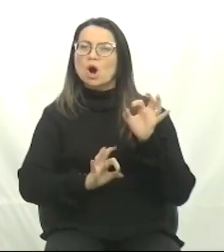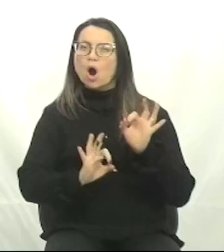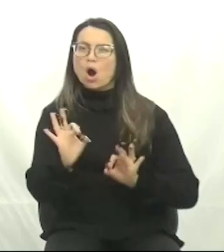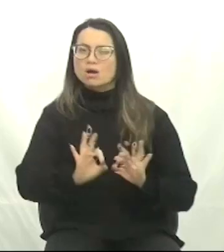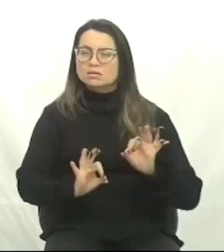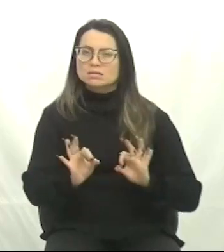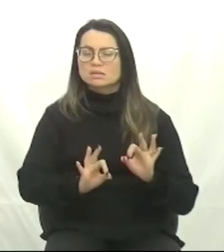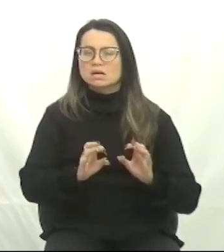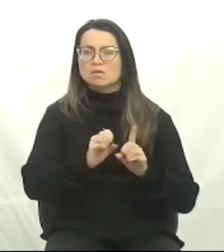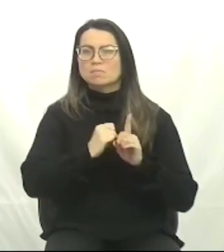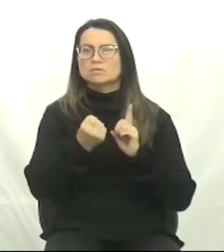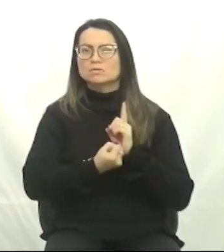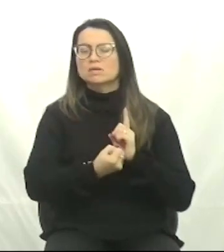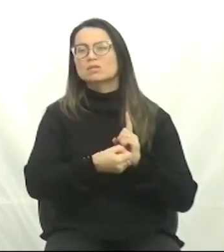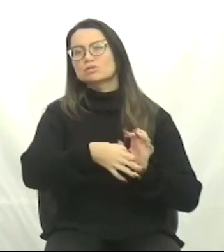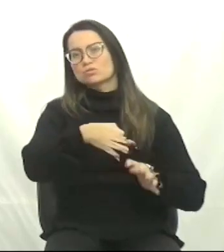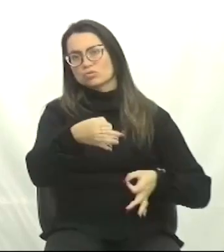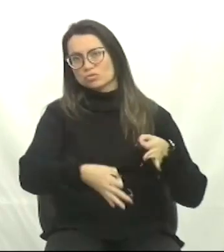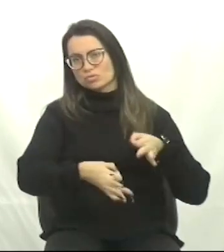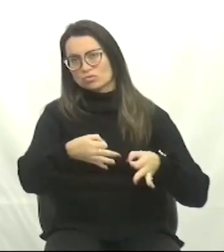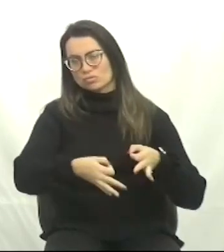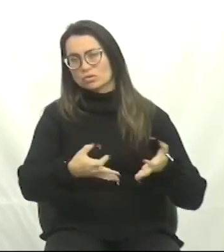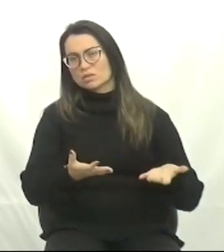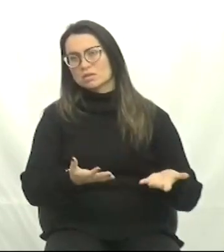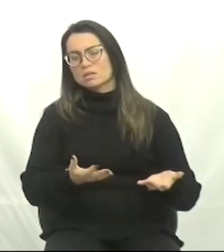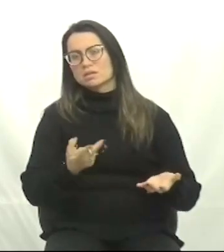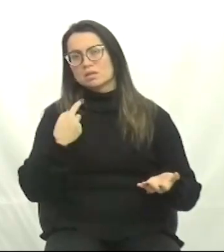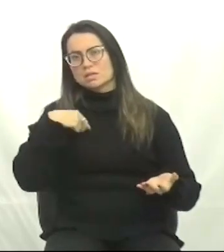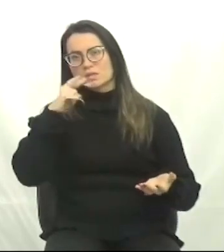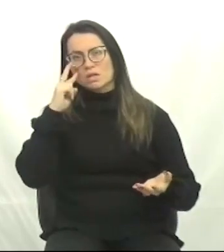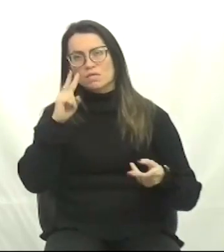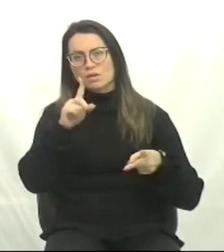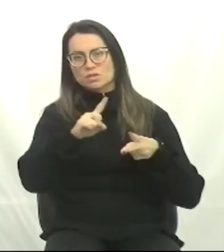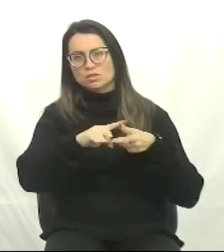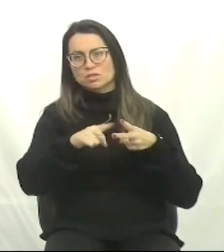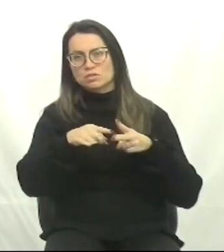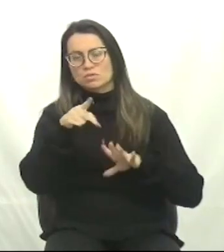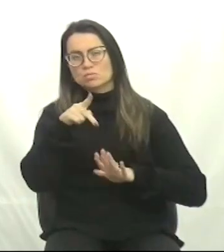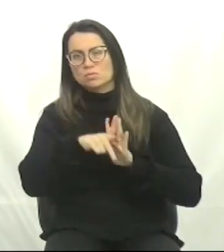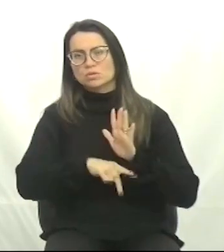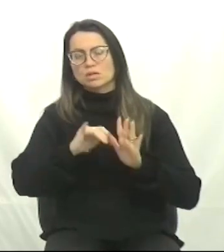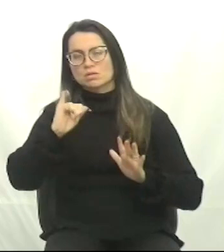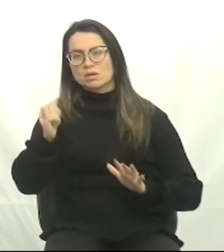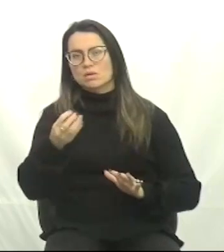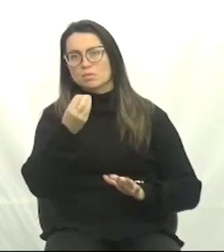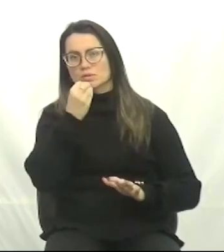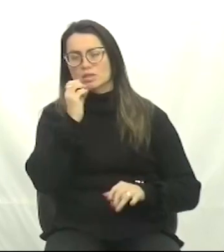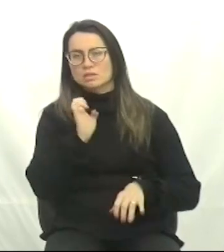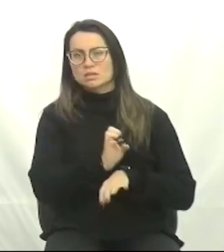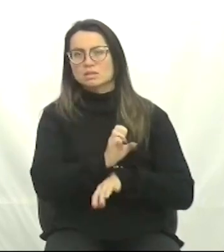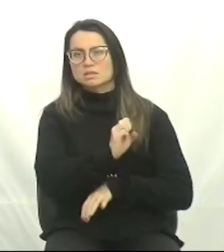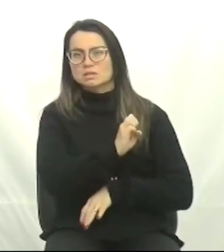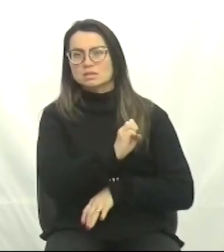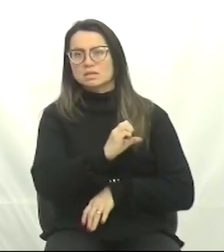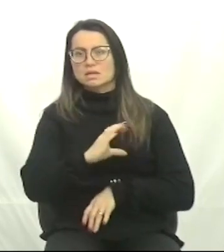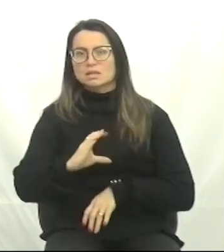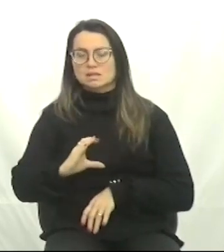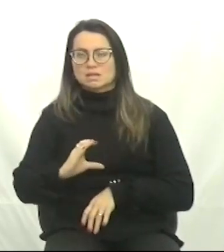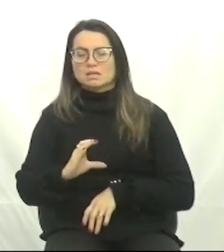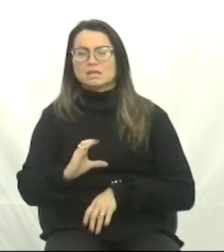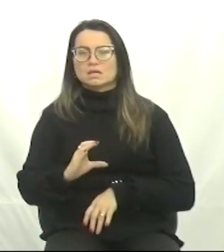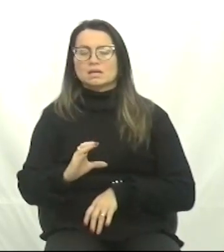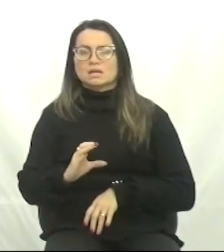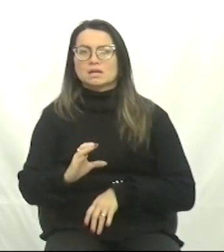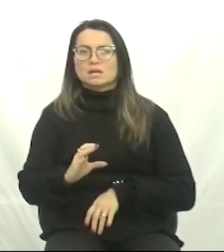coletivo. E é isso que eu vejo nesses dois projetos. Eu vejo nesses dois projetos a oportunidade de Santa Catarina dar um grande passo para